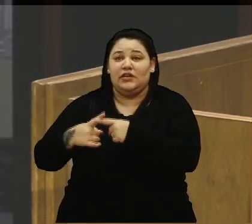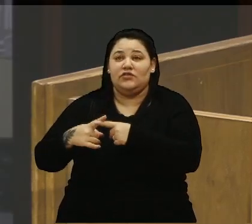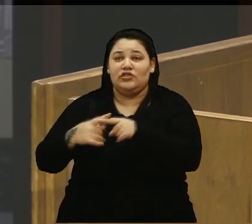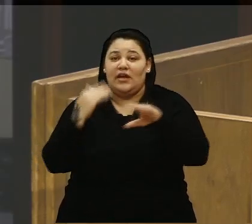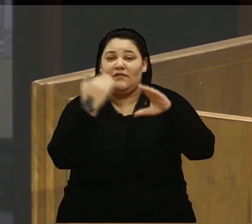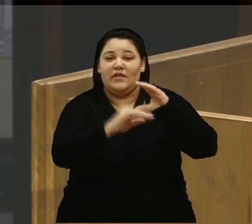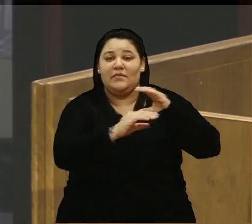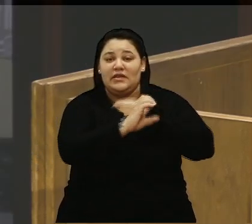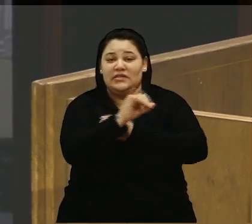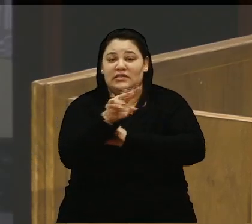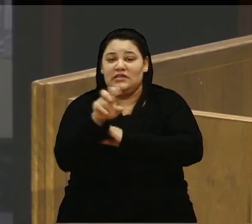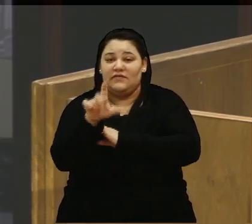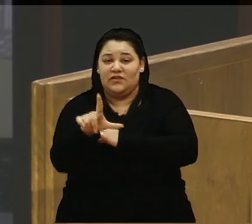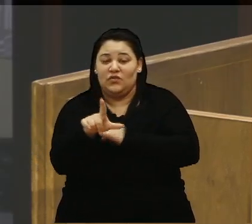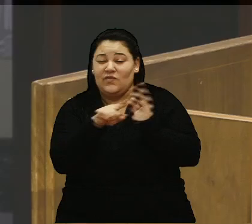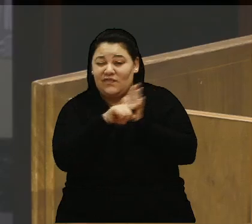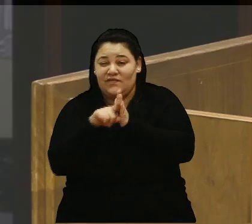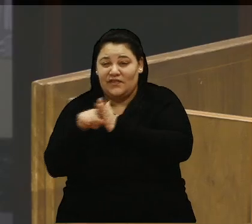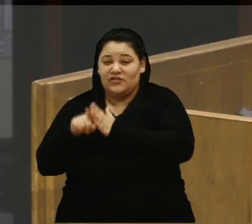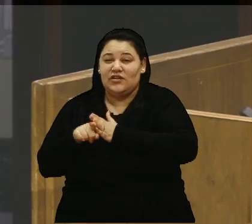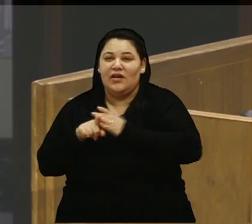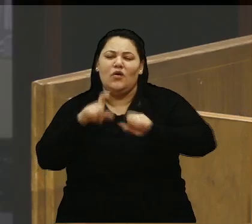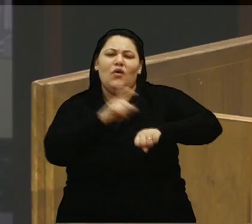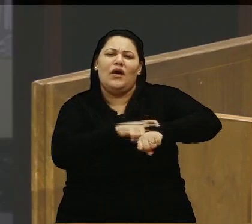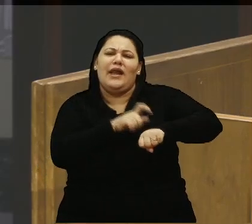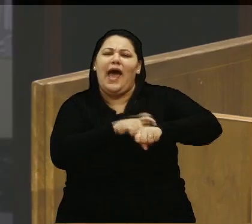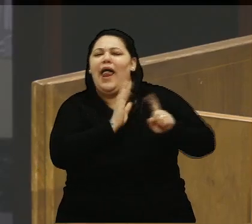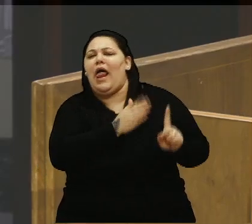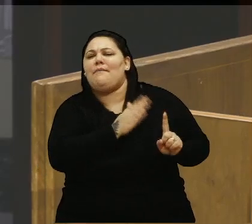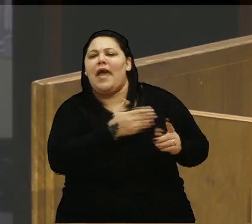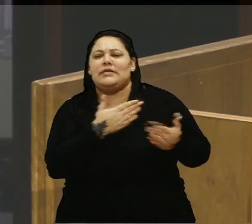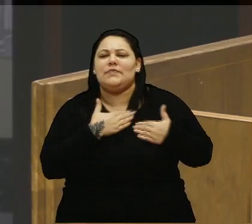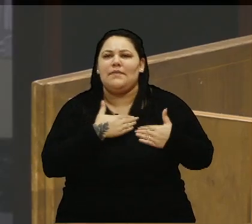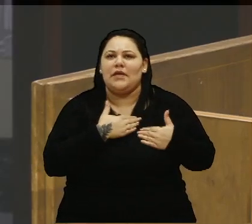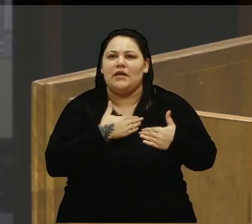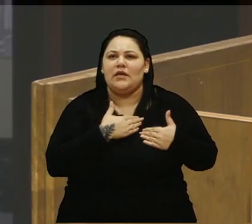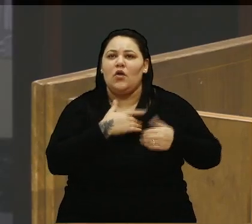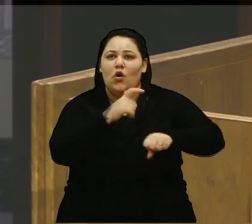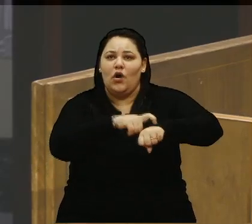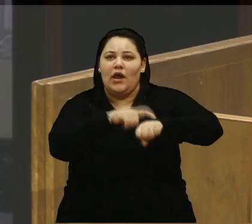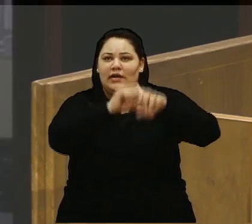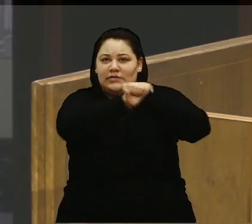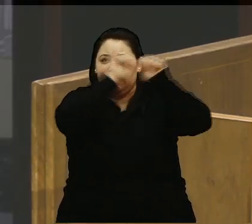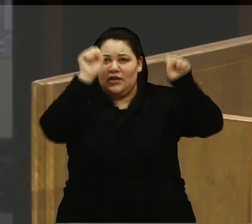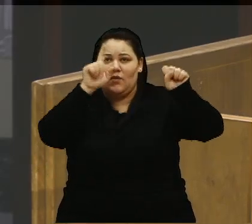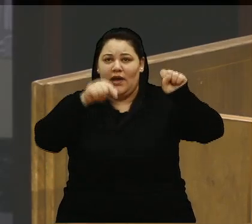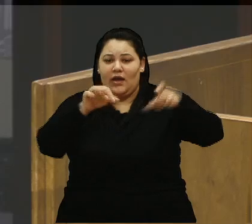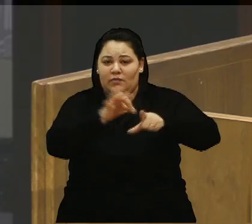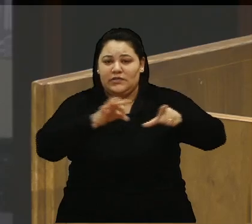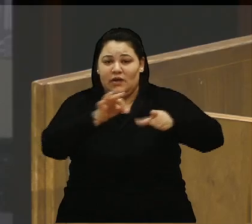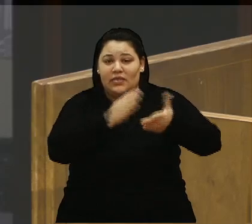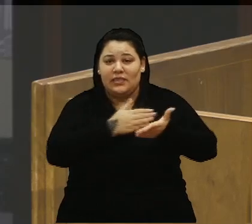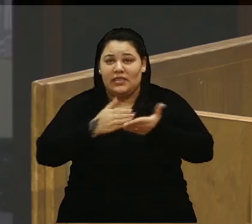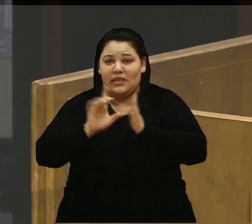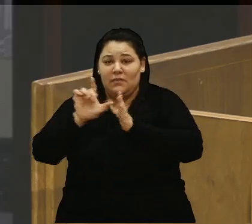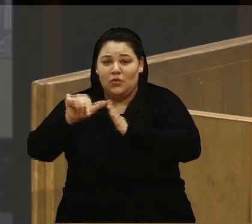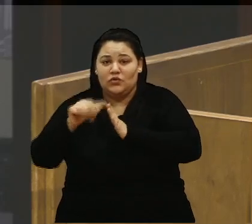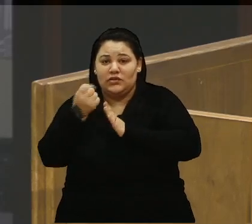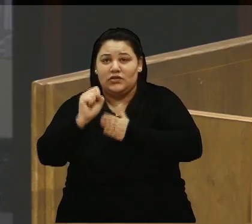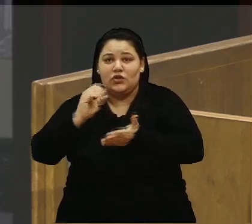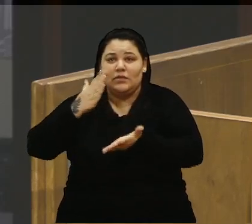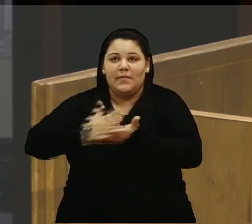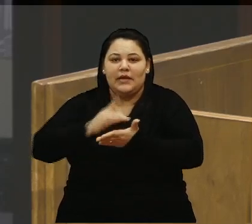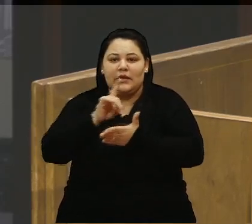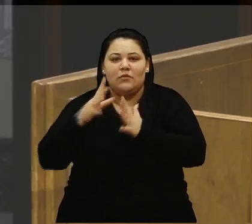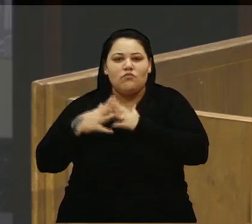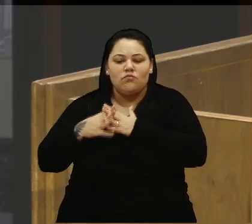Civil investigar. Eu, assim, horário de ameaça, estão ligando de manhã cedo. Horário de ameaça para mim é horário comercial, a partir das 8h30. Não me atrapalhem 7